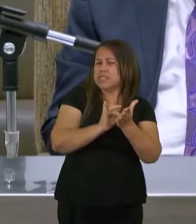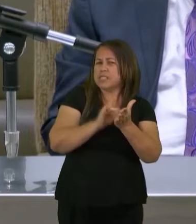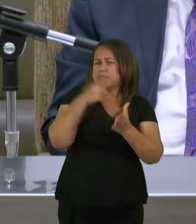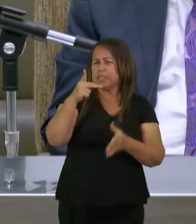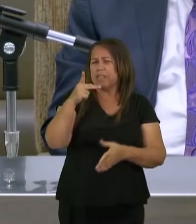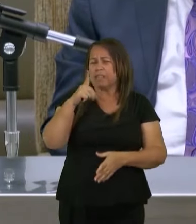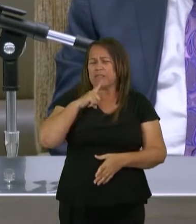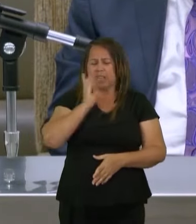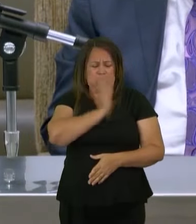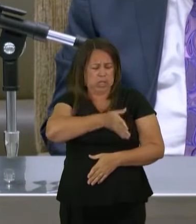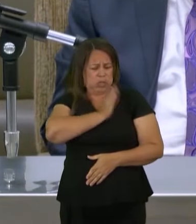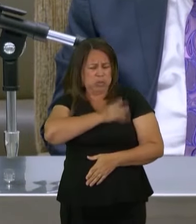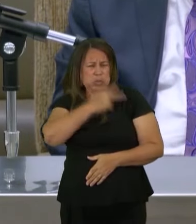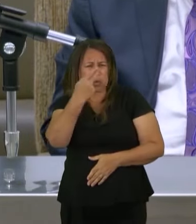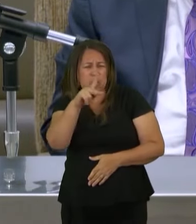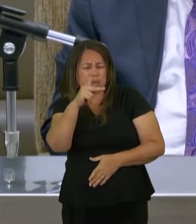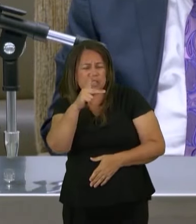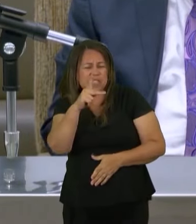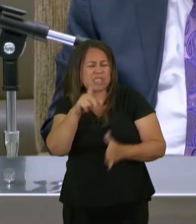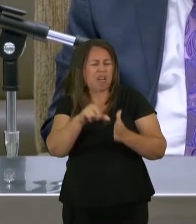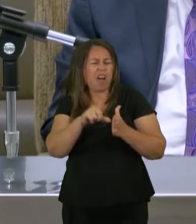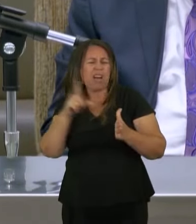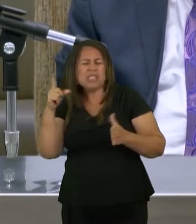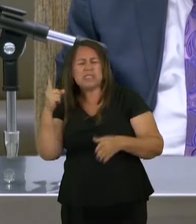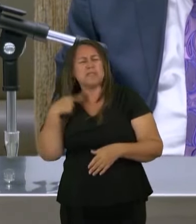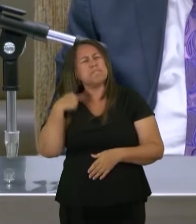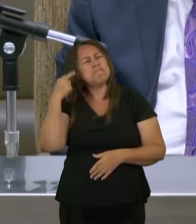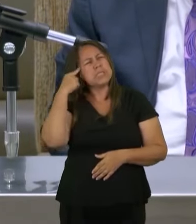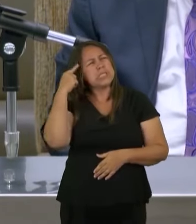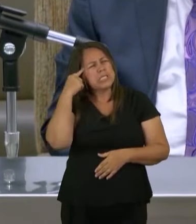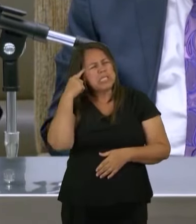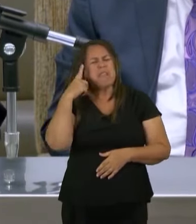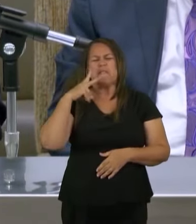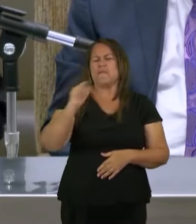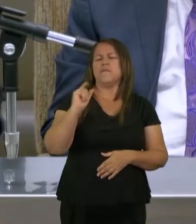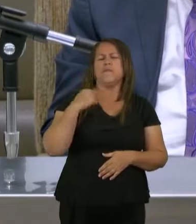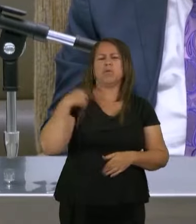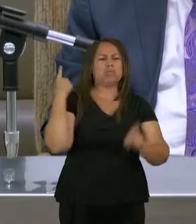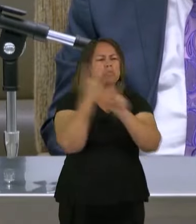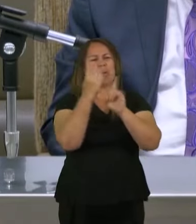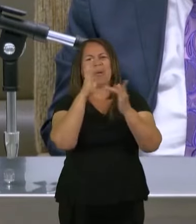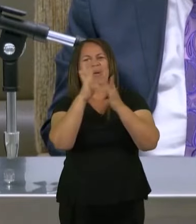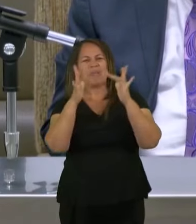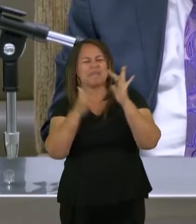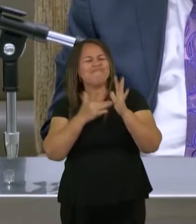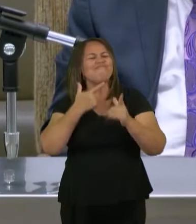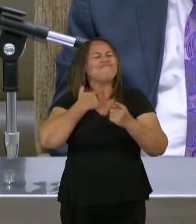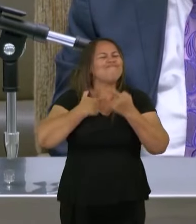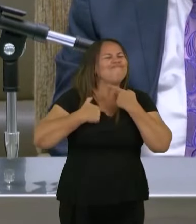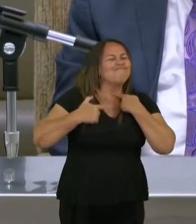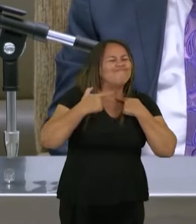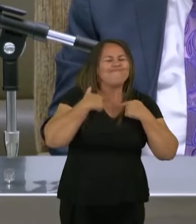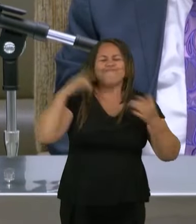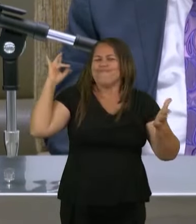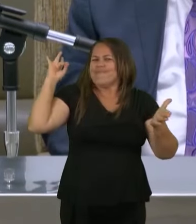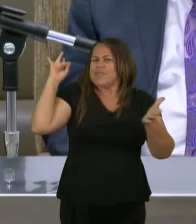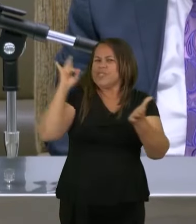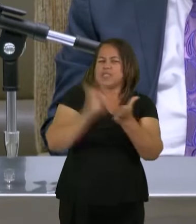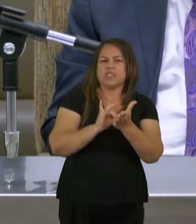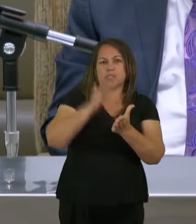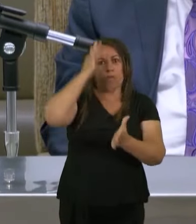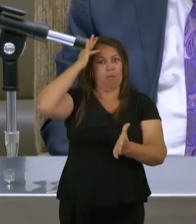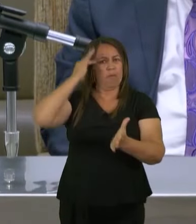seu coração antes de vir a esse culto de tocar em Jesus com uma intenção, com fé,